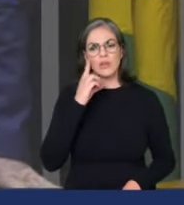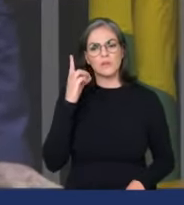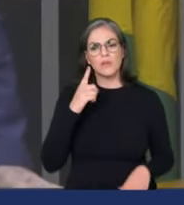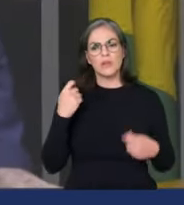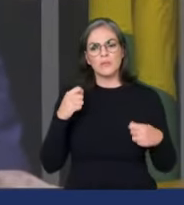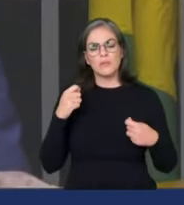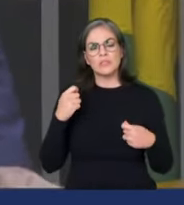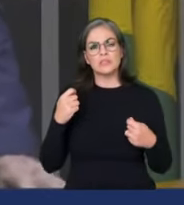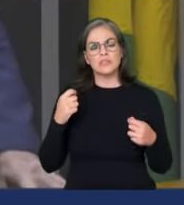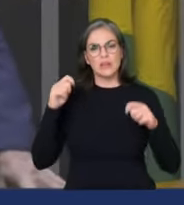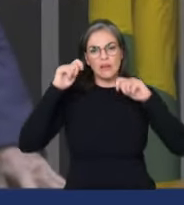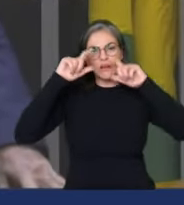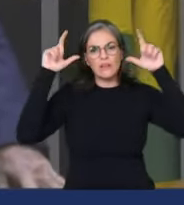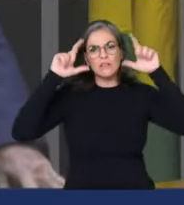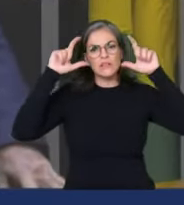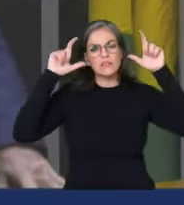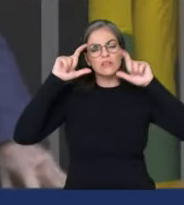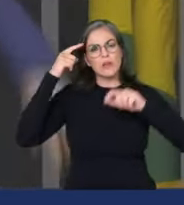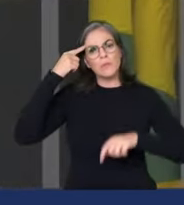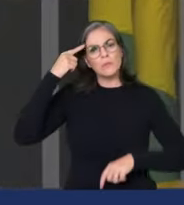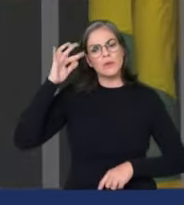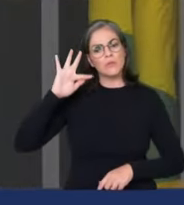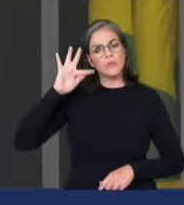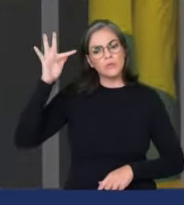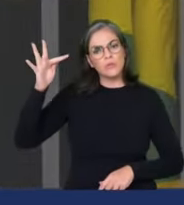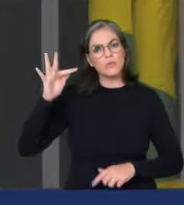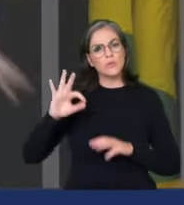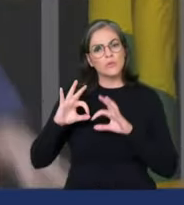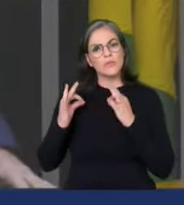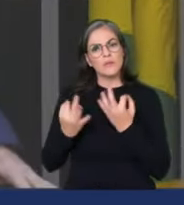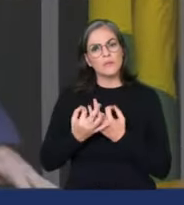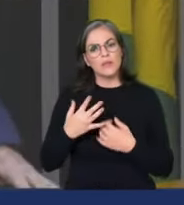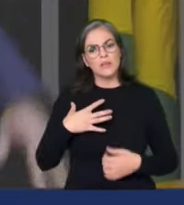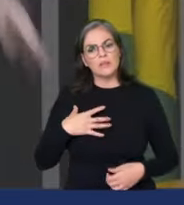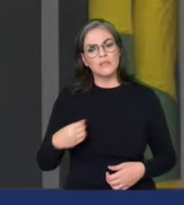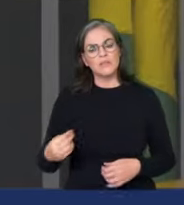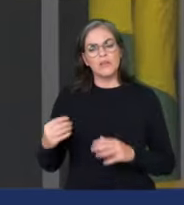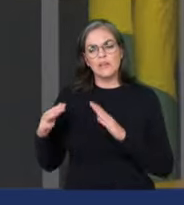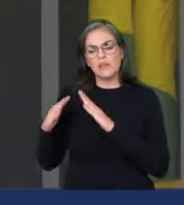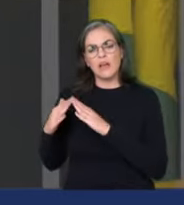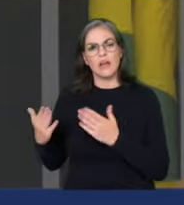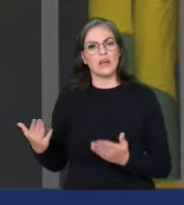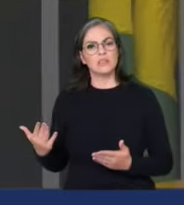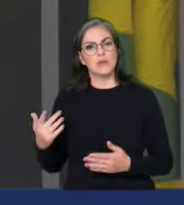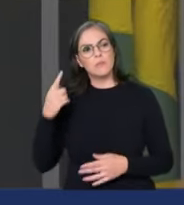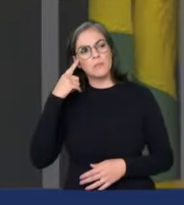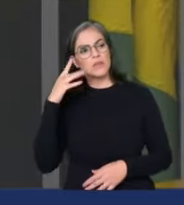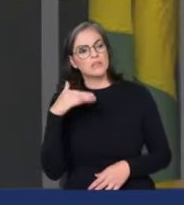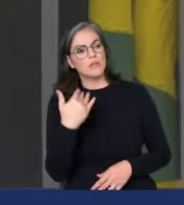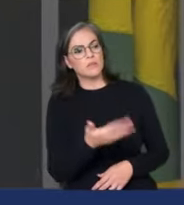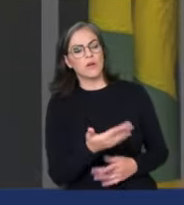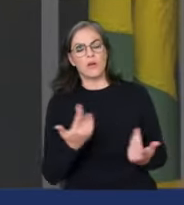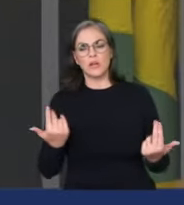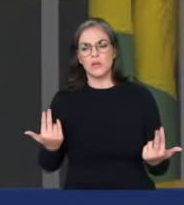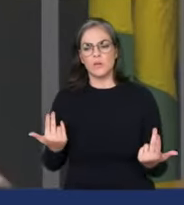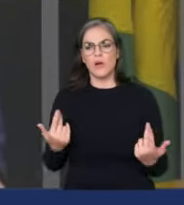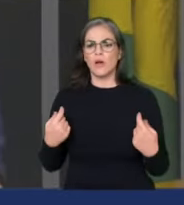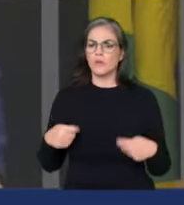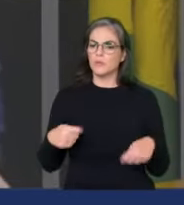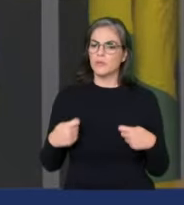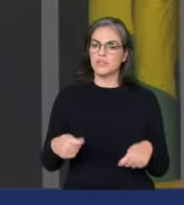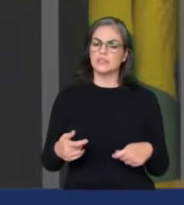sua casa e olhe para o futuro desse país, olhe para fora de casa. Faça com que sua casa more na